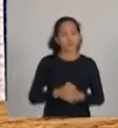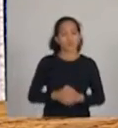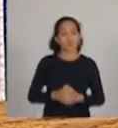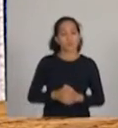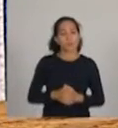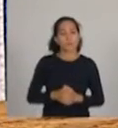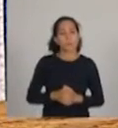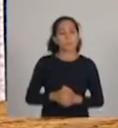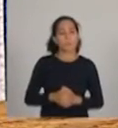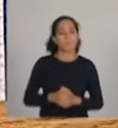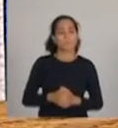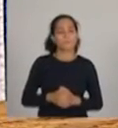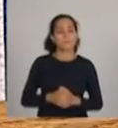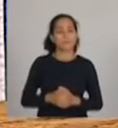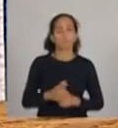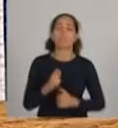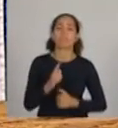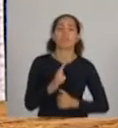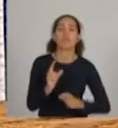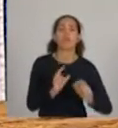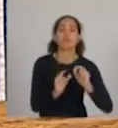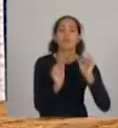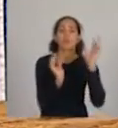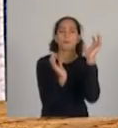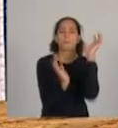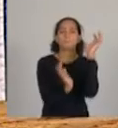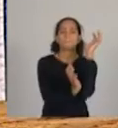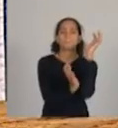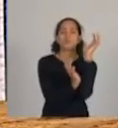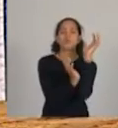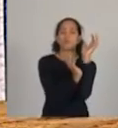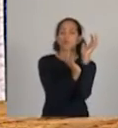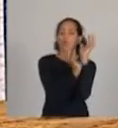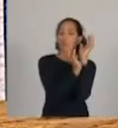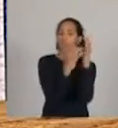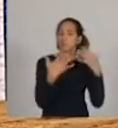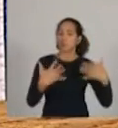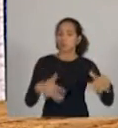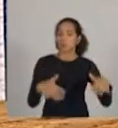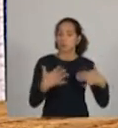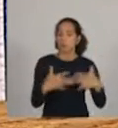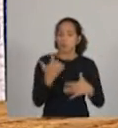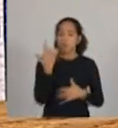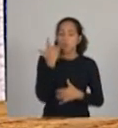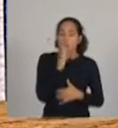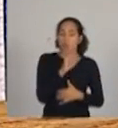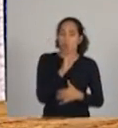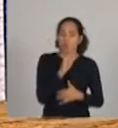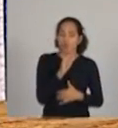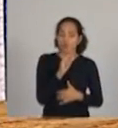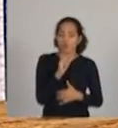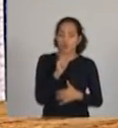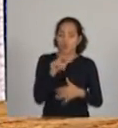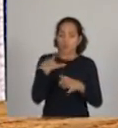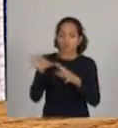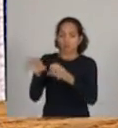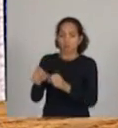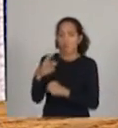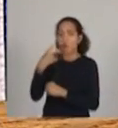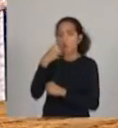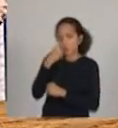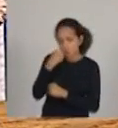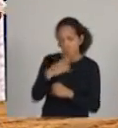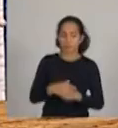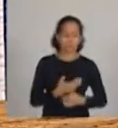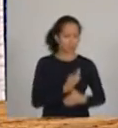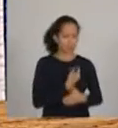fato de que há uma burocracia excessiva no Brasil para a adoção. Eu tenho uma amiga, doutora Hércules,